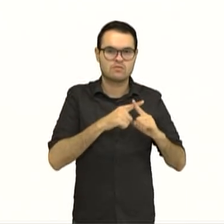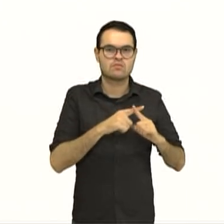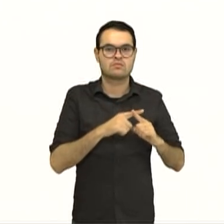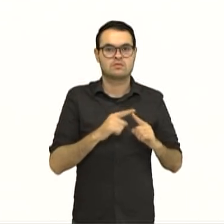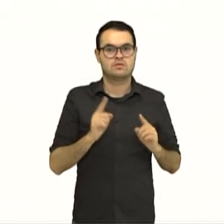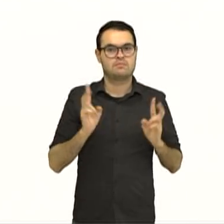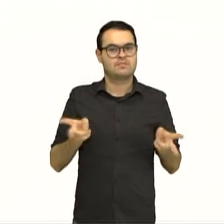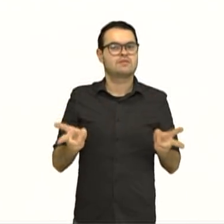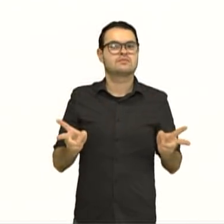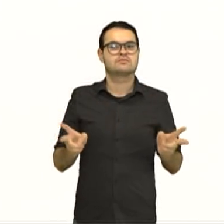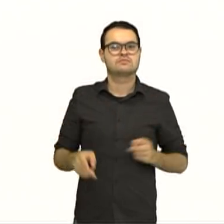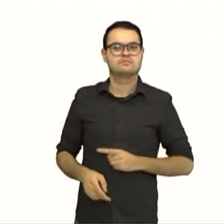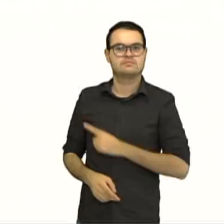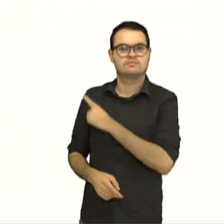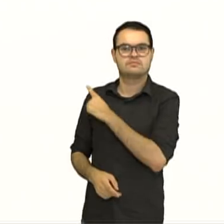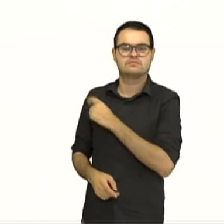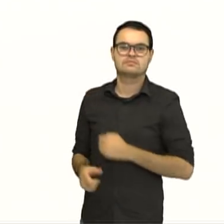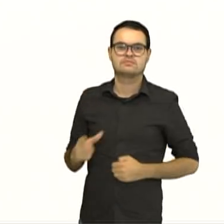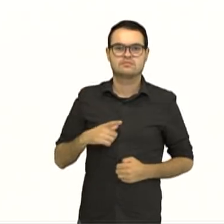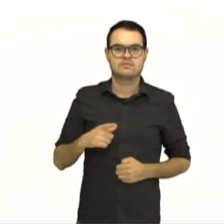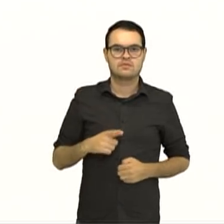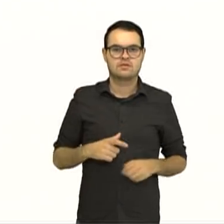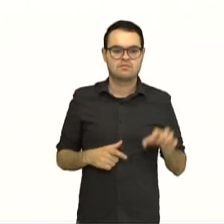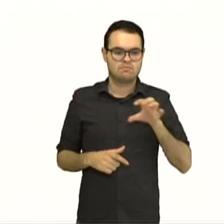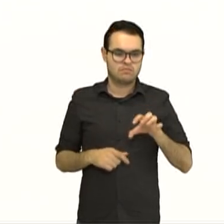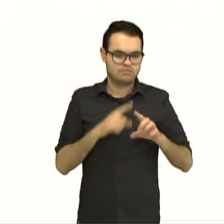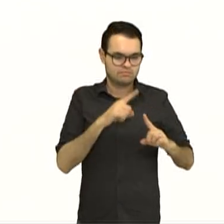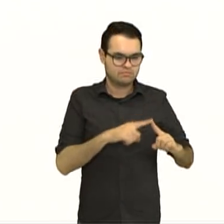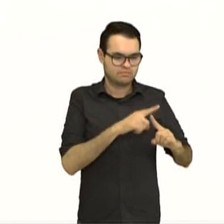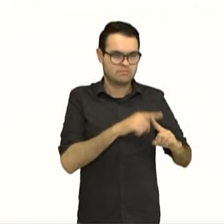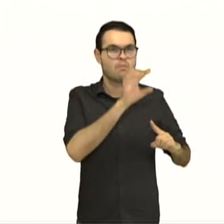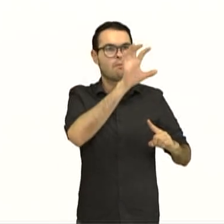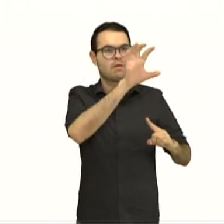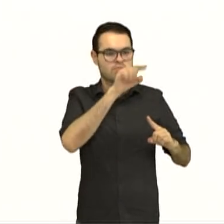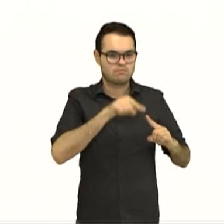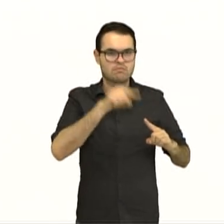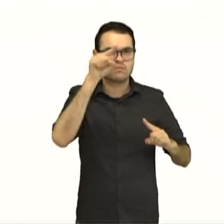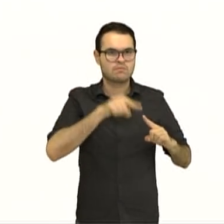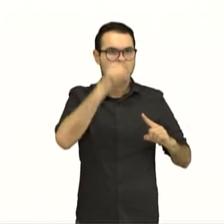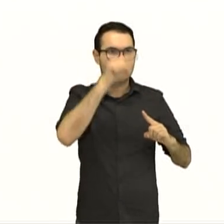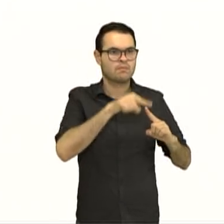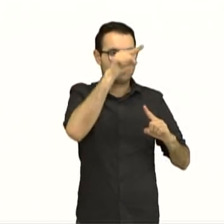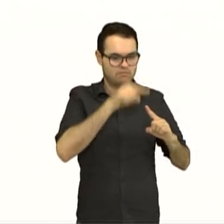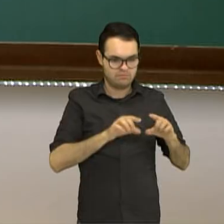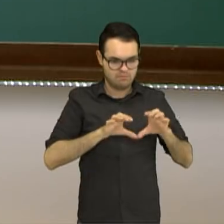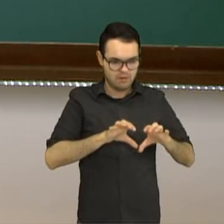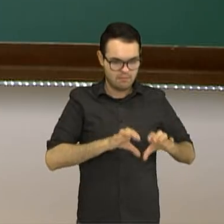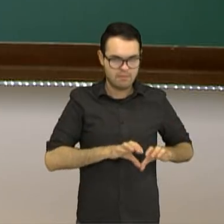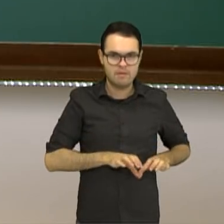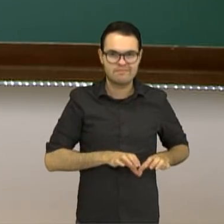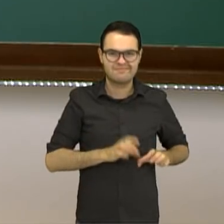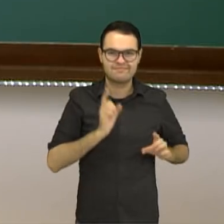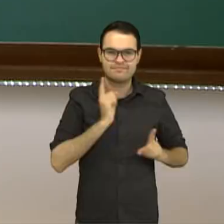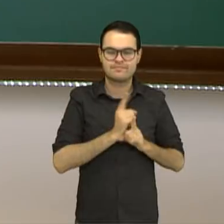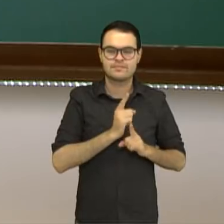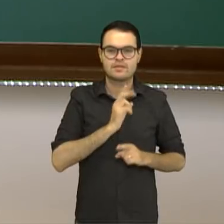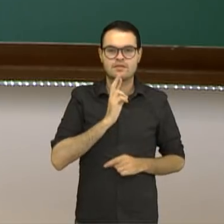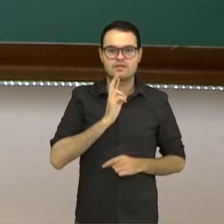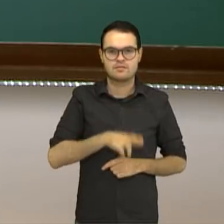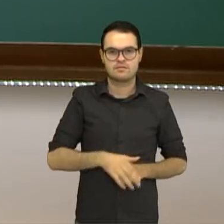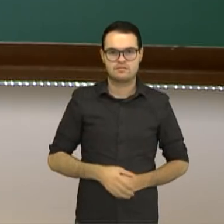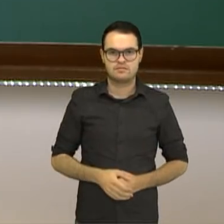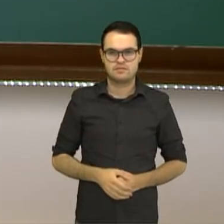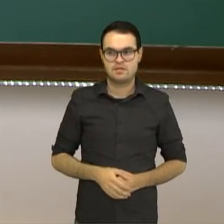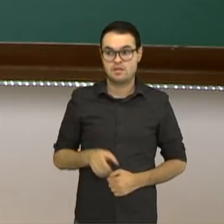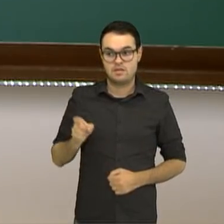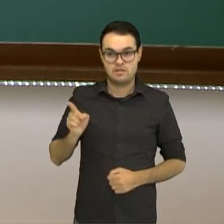a mesma coisa, eu vou pegando aqui o fator multiplicador e vou multiplicando em cada ordem para eu poder chegar no resultado. Então, isso é um